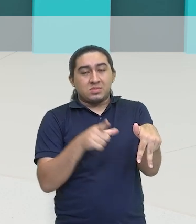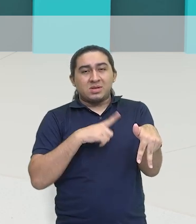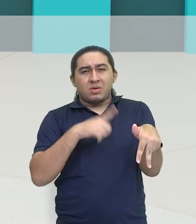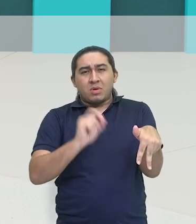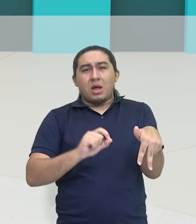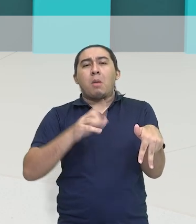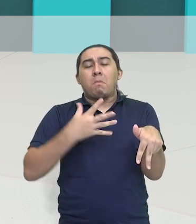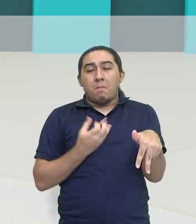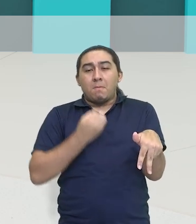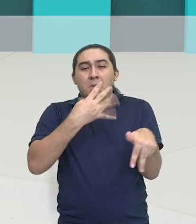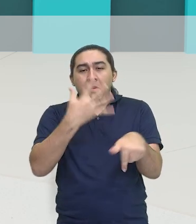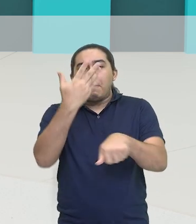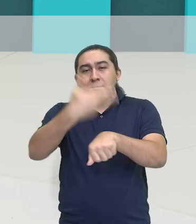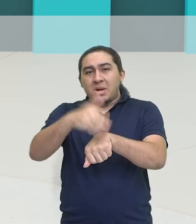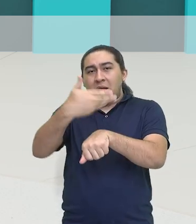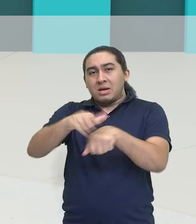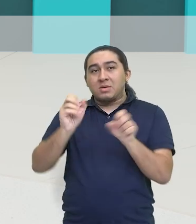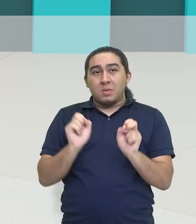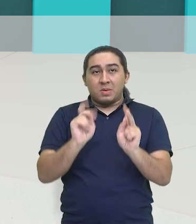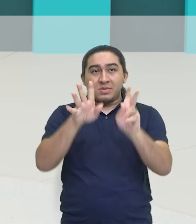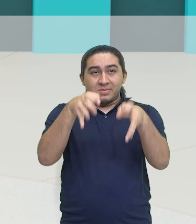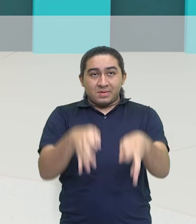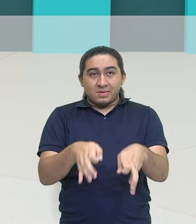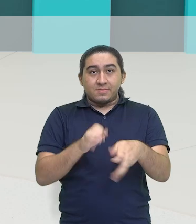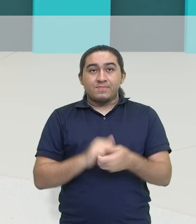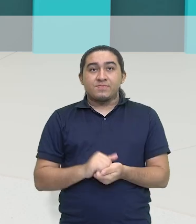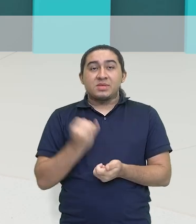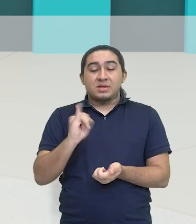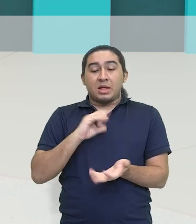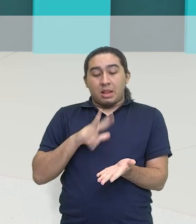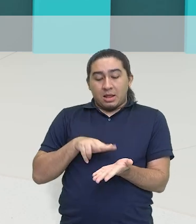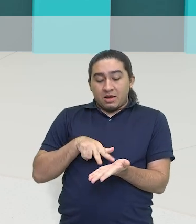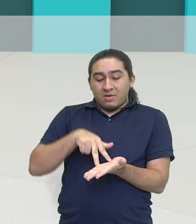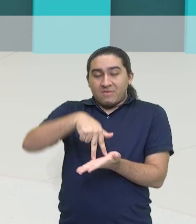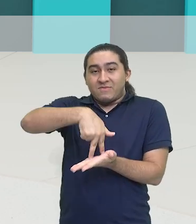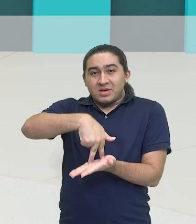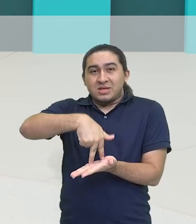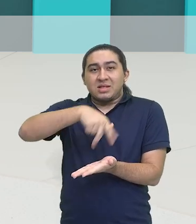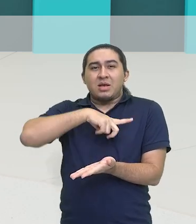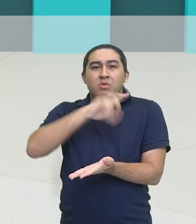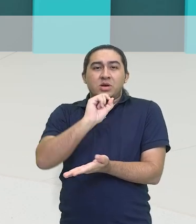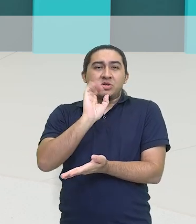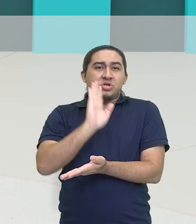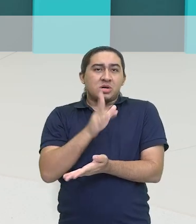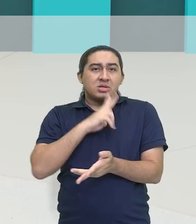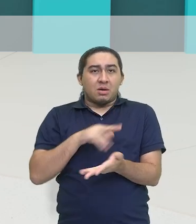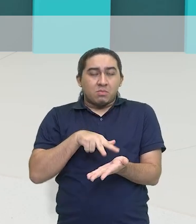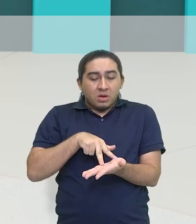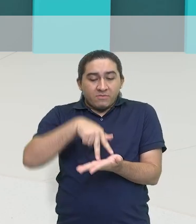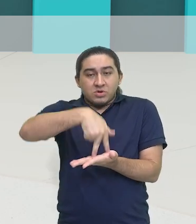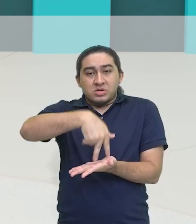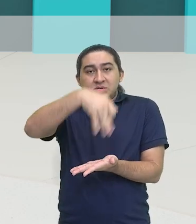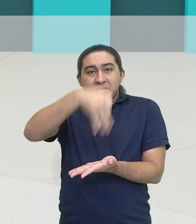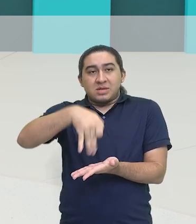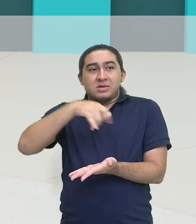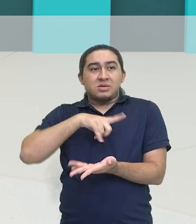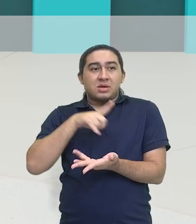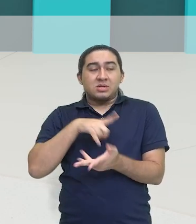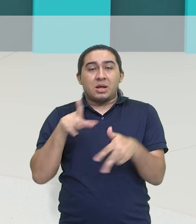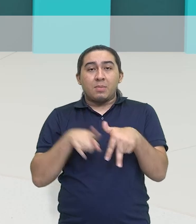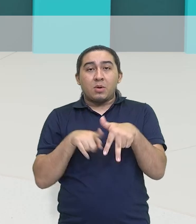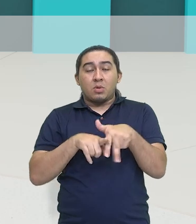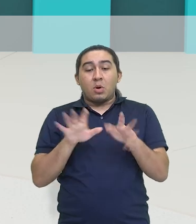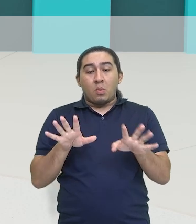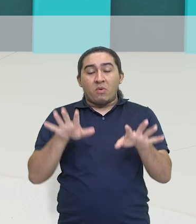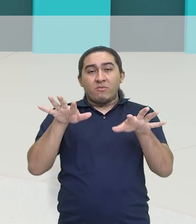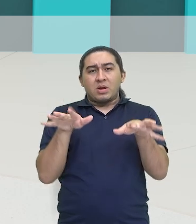bem trabalhada, legal. Quando levantou, fez extensão do quadril e contraiu os